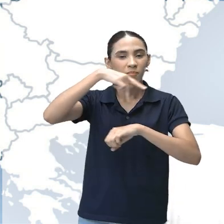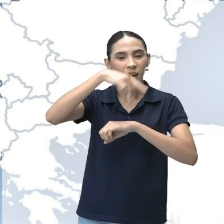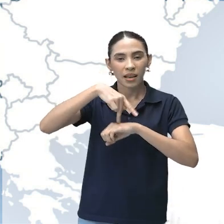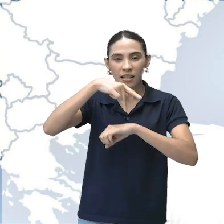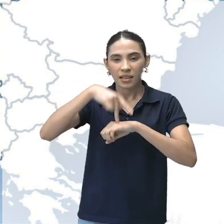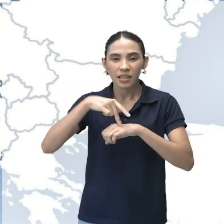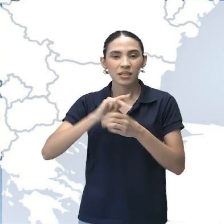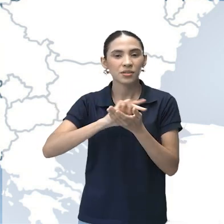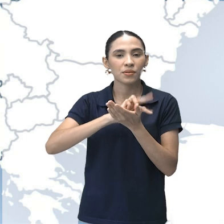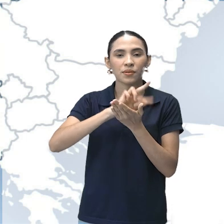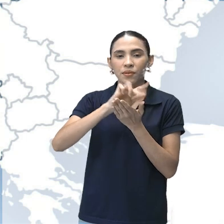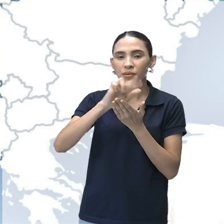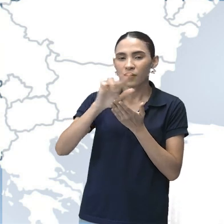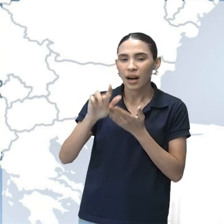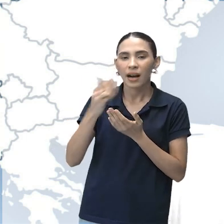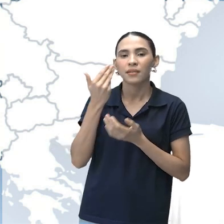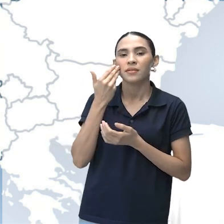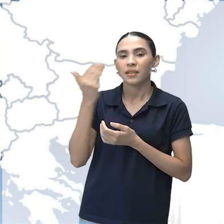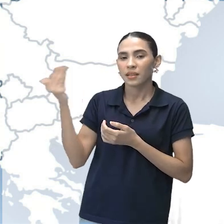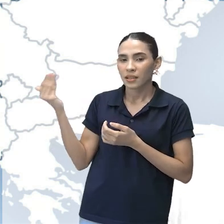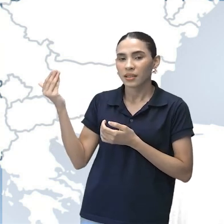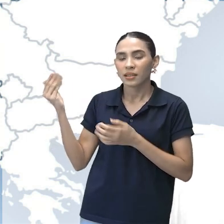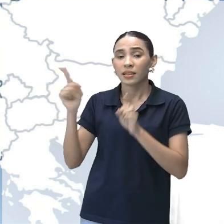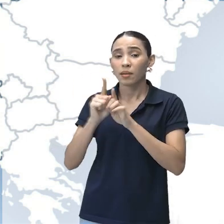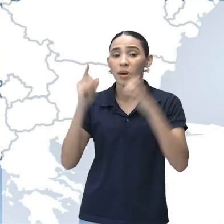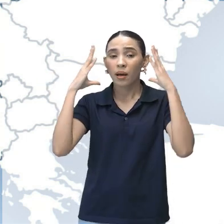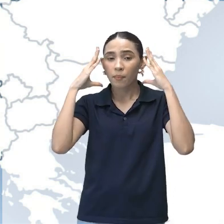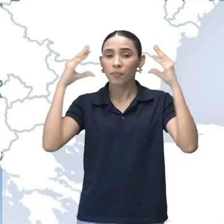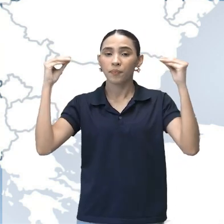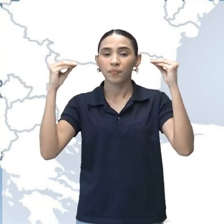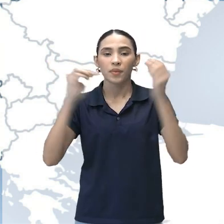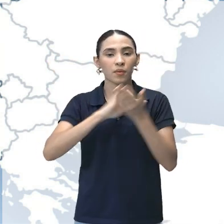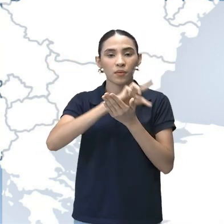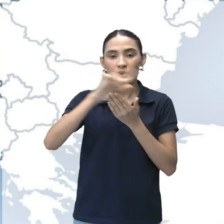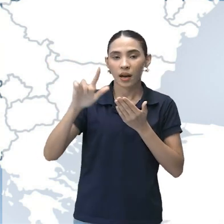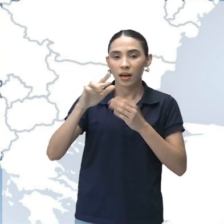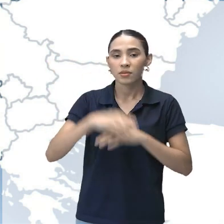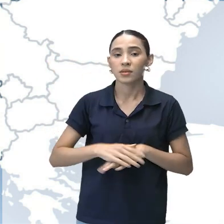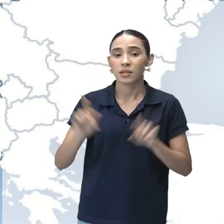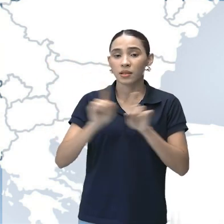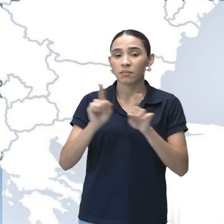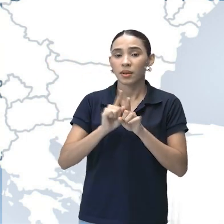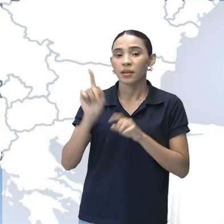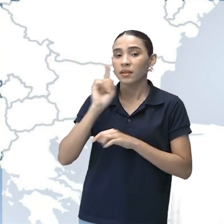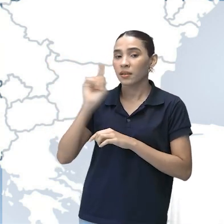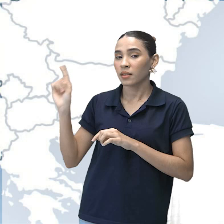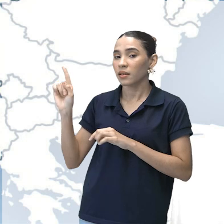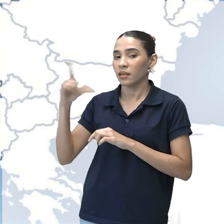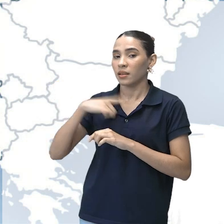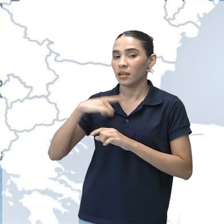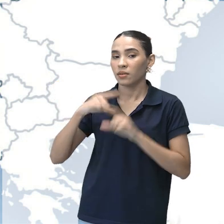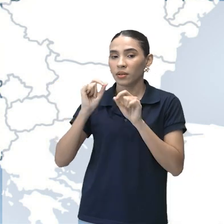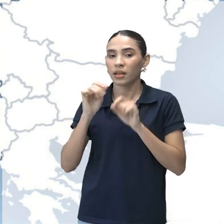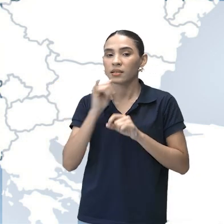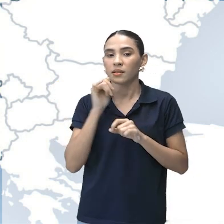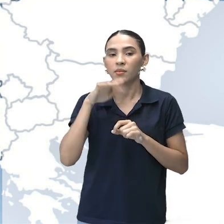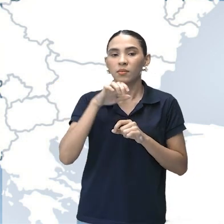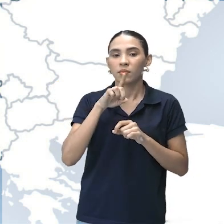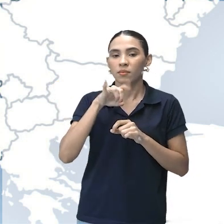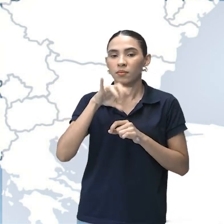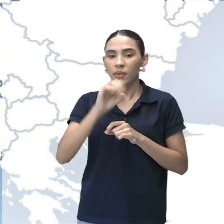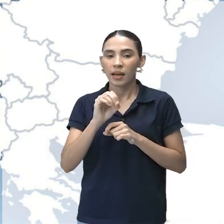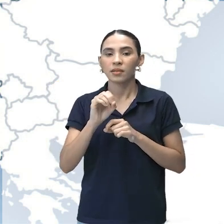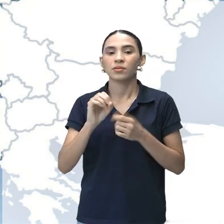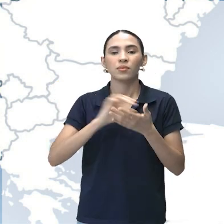também Luxemburgo, pega Países Baixos, entre outros, né? Nessa região já pega aqui do Médio Reno, pega